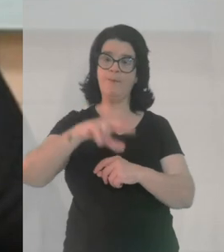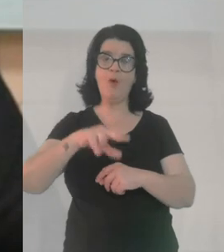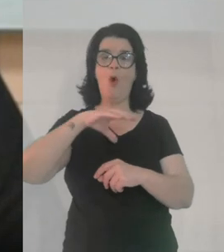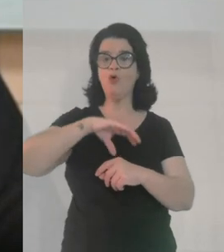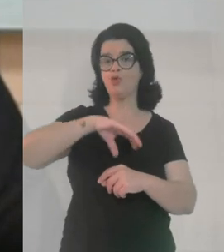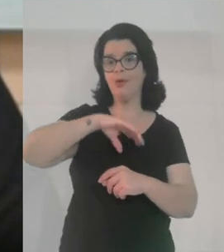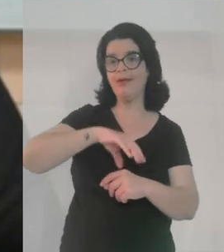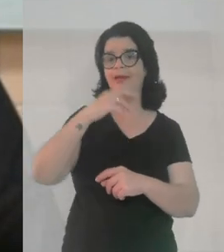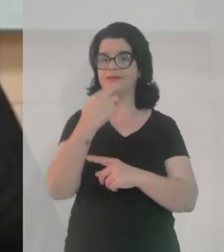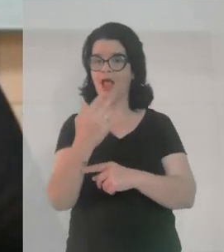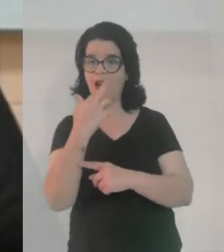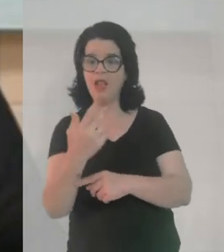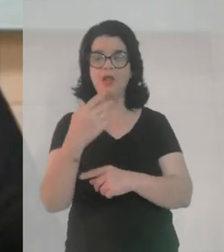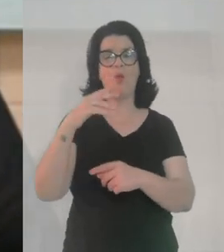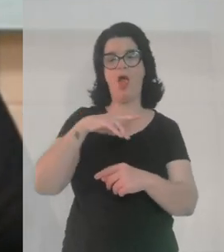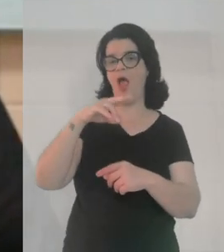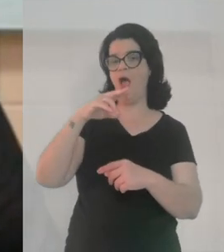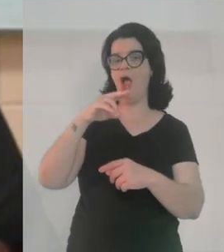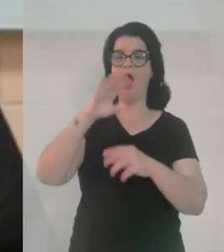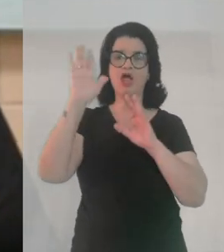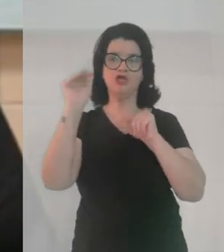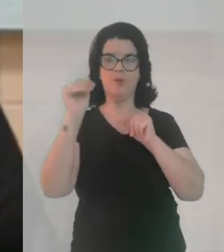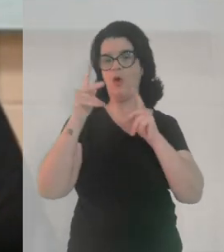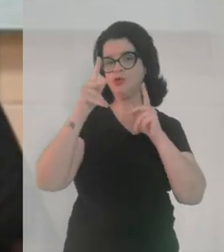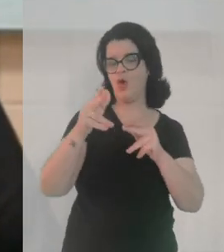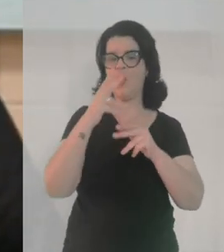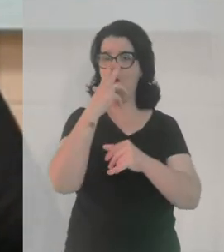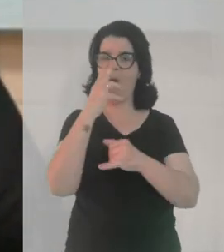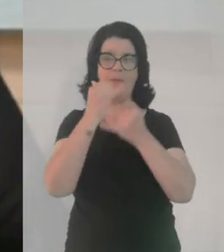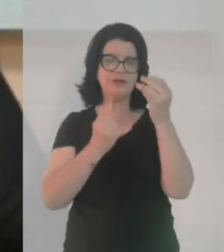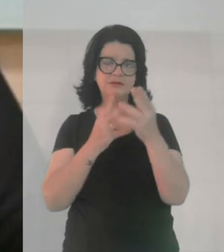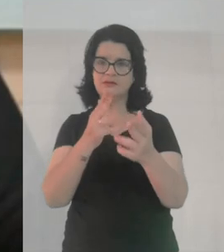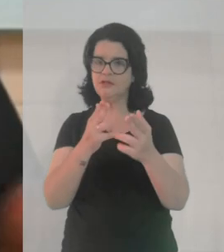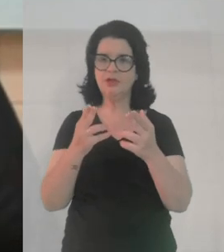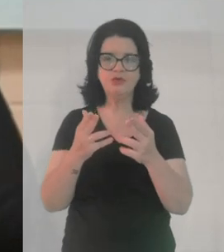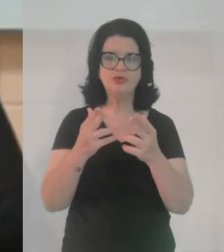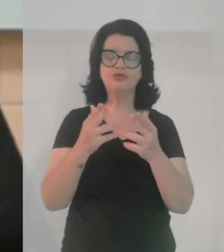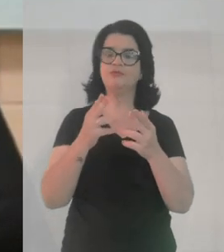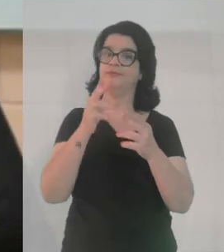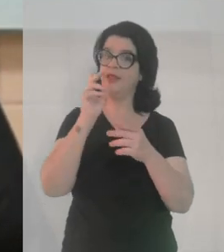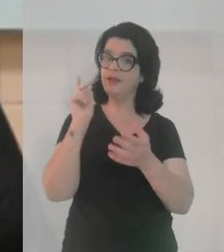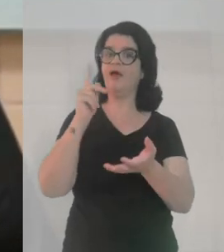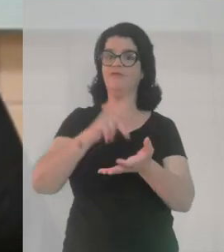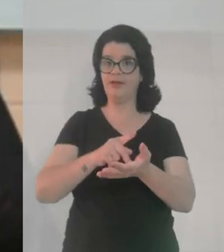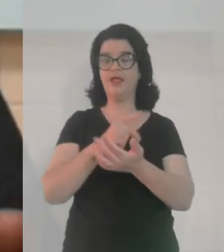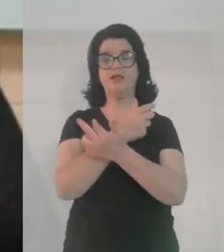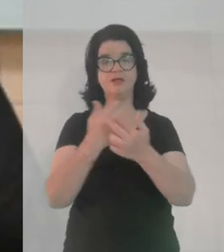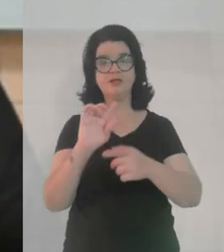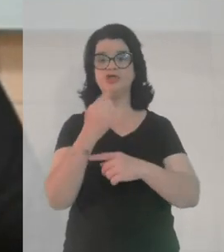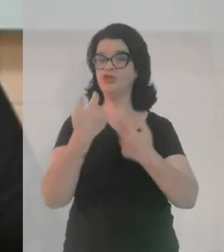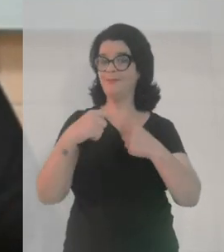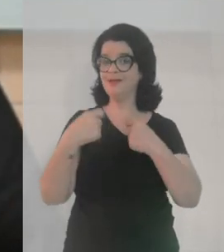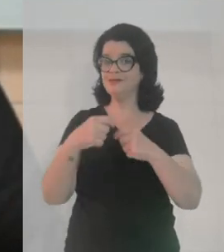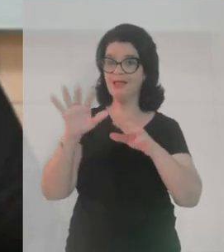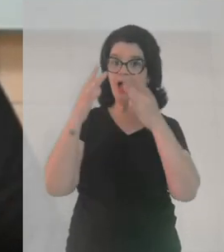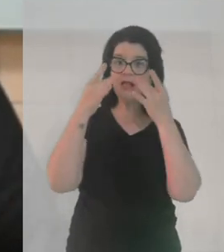a língua espanhola não é a mesma coisa, são muito parecidos, né? E isso, na verdade, a gente precisa